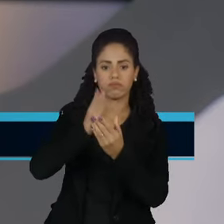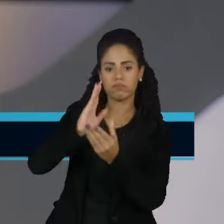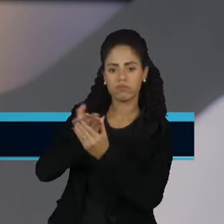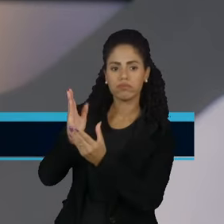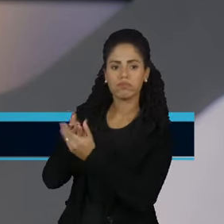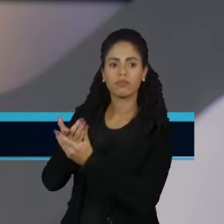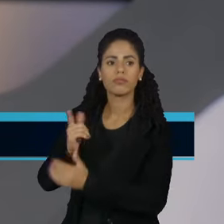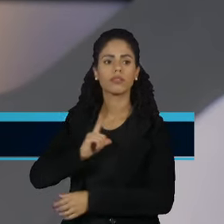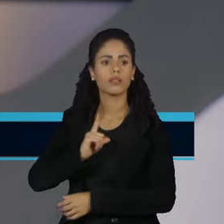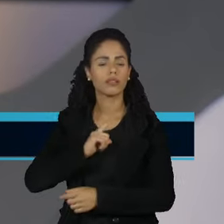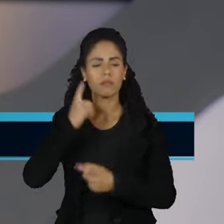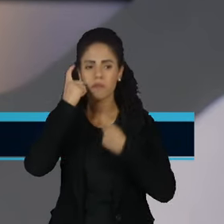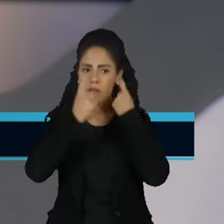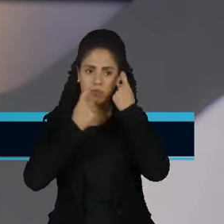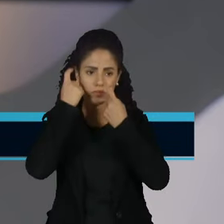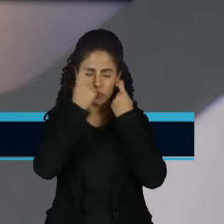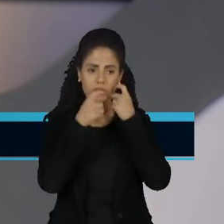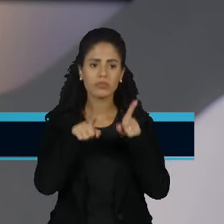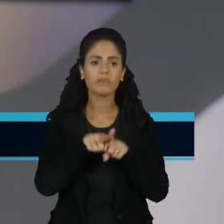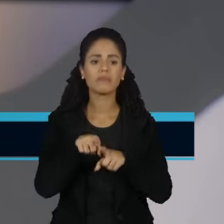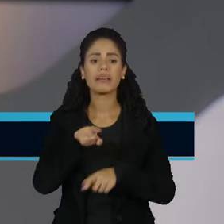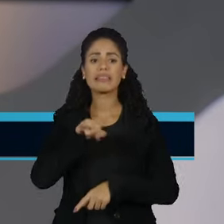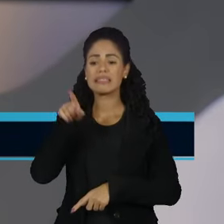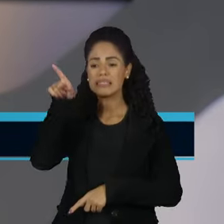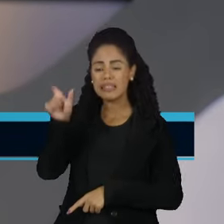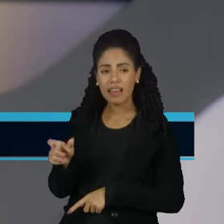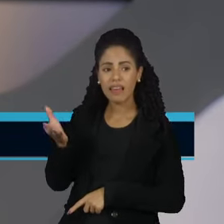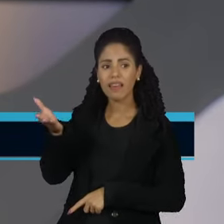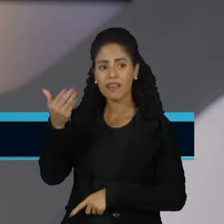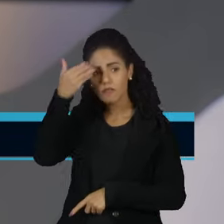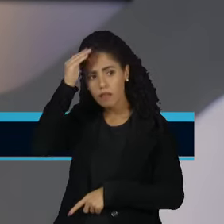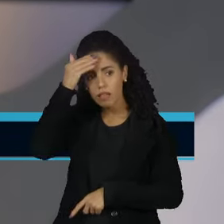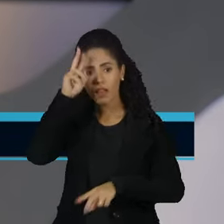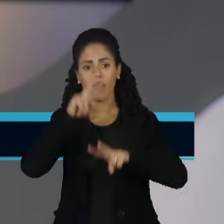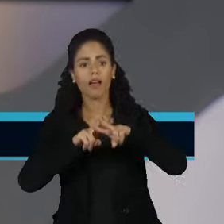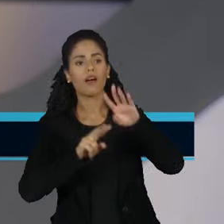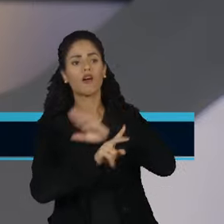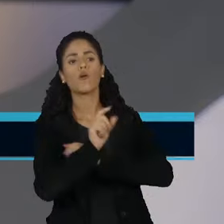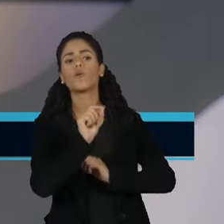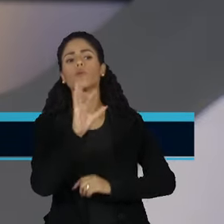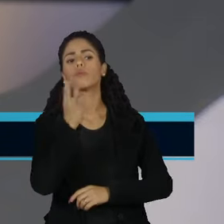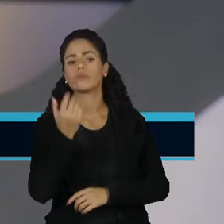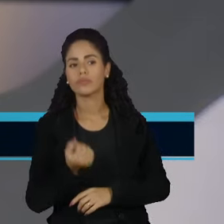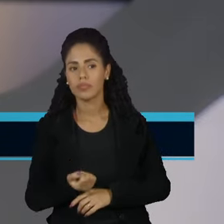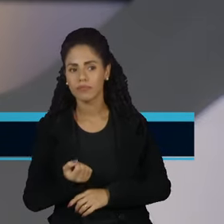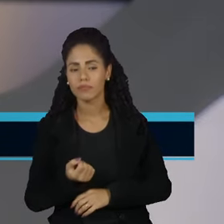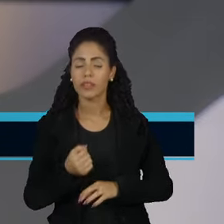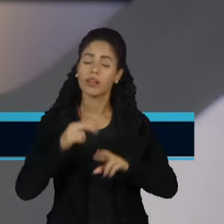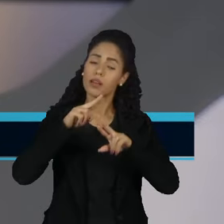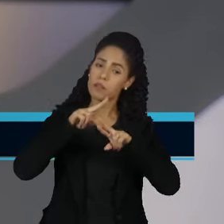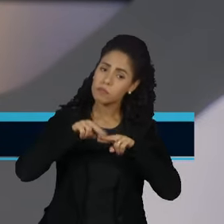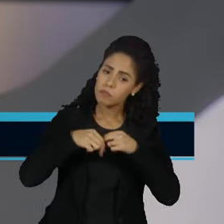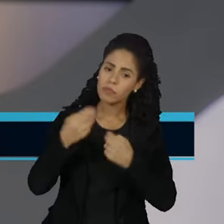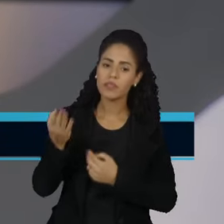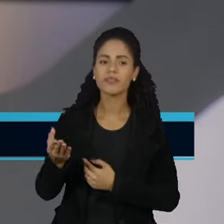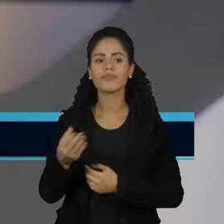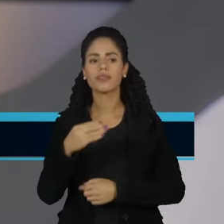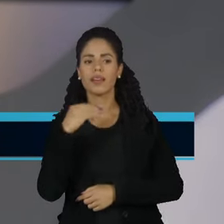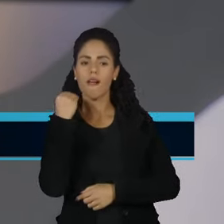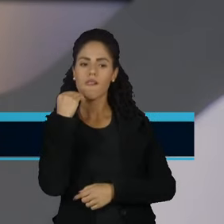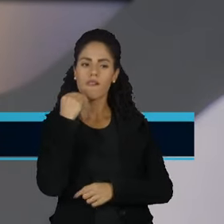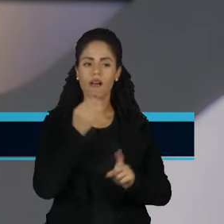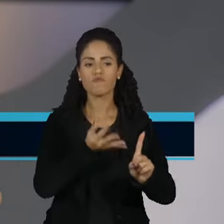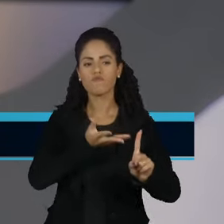justiça e uma preocupação se ele for condenado, o que acontece com a campanha dele. Então, por isso que ele usa essa